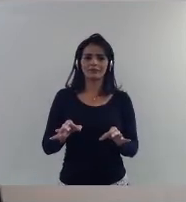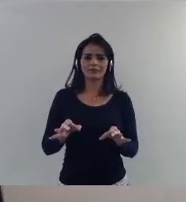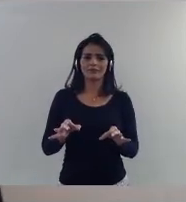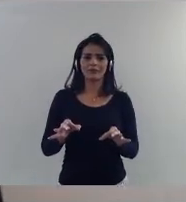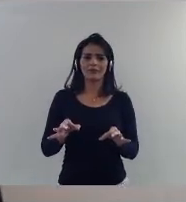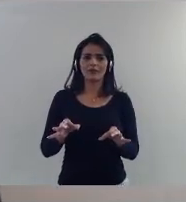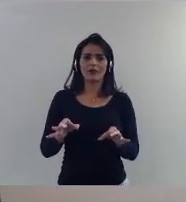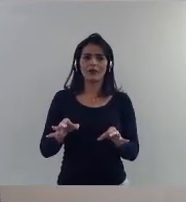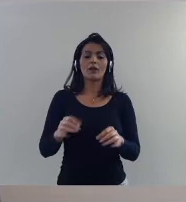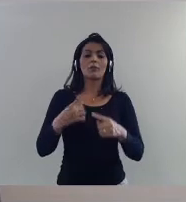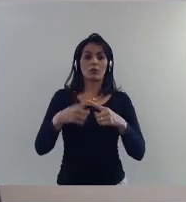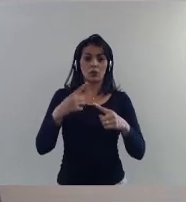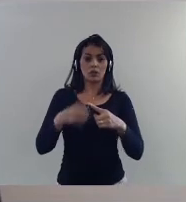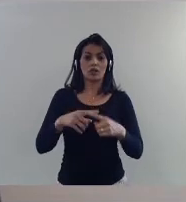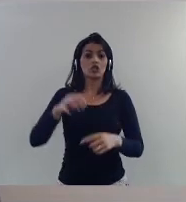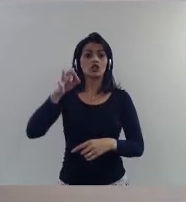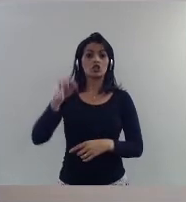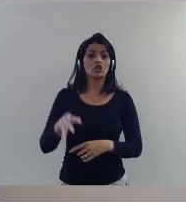justamente